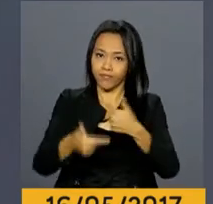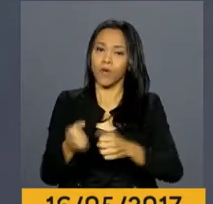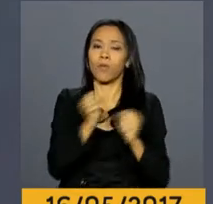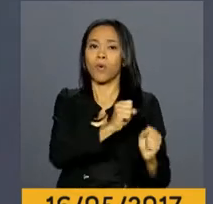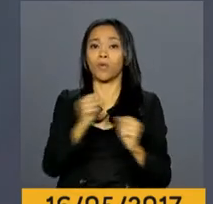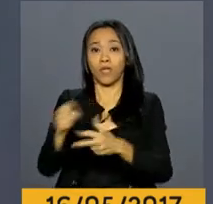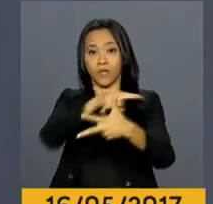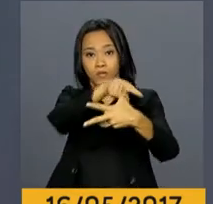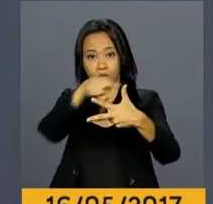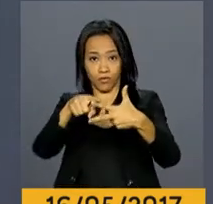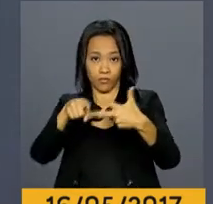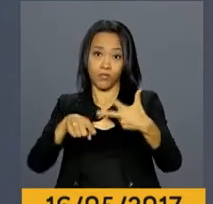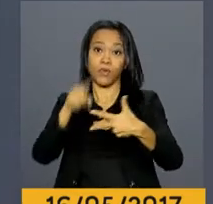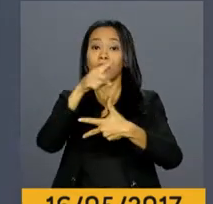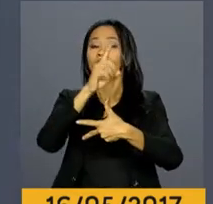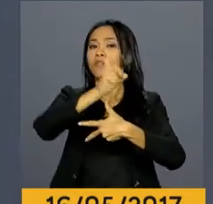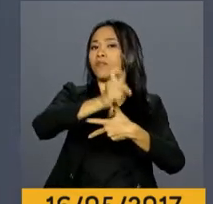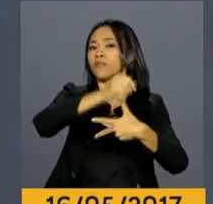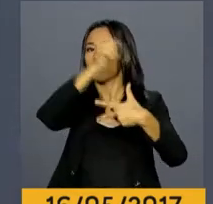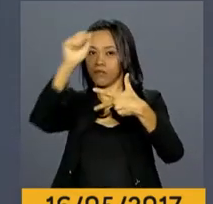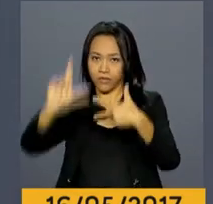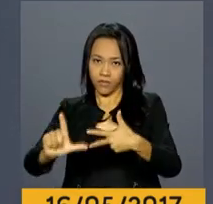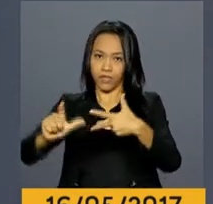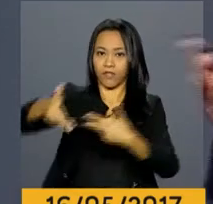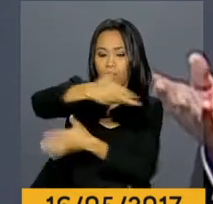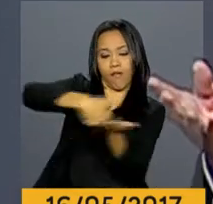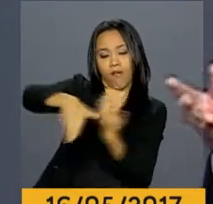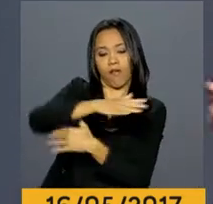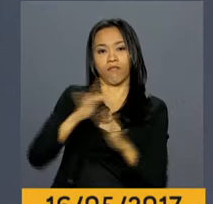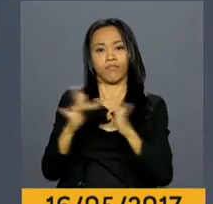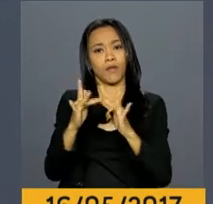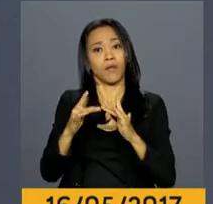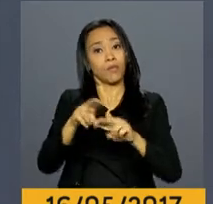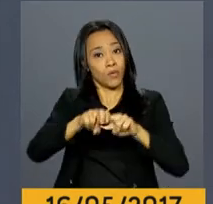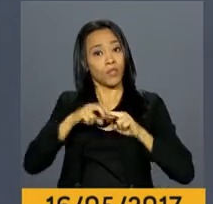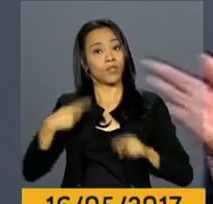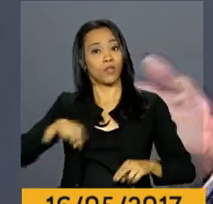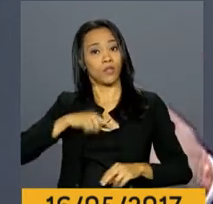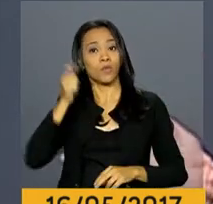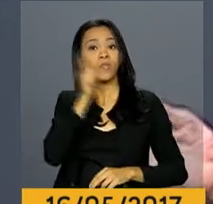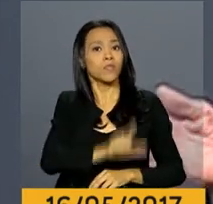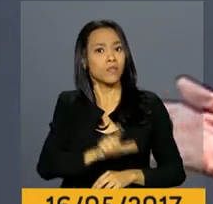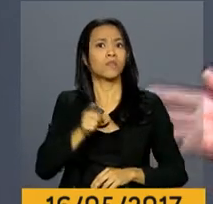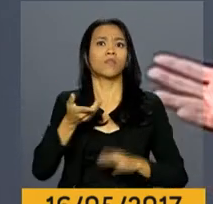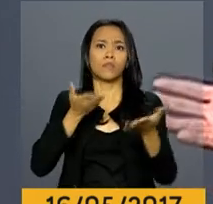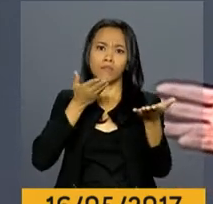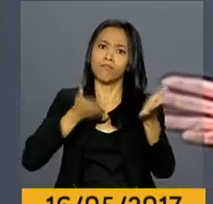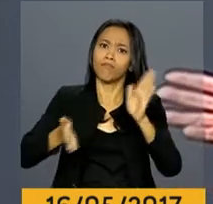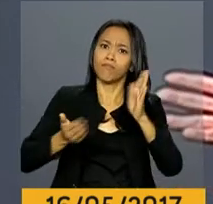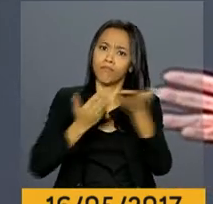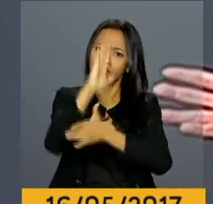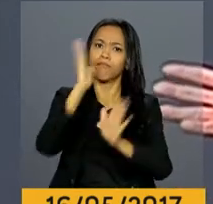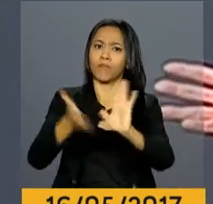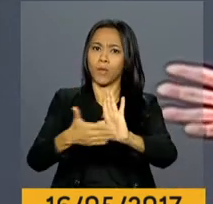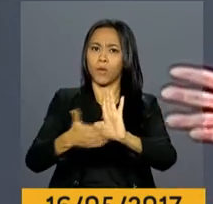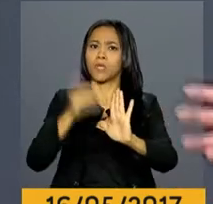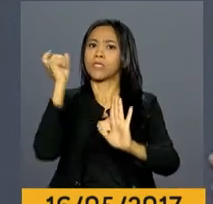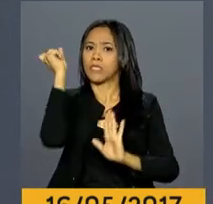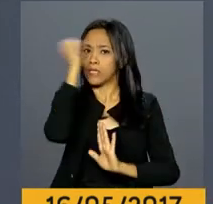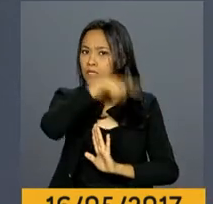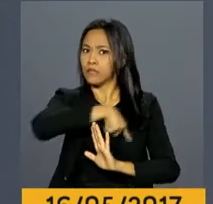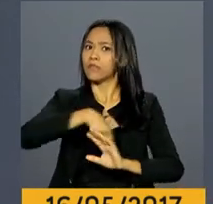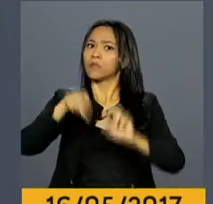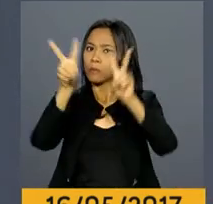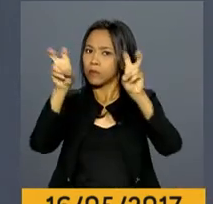executivo. Não é sem razão que nós conseguimos aprovar matérias difíceis, complicadas, no